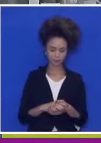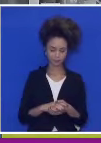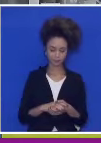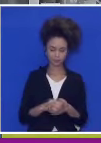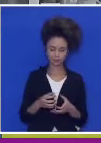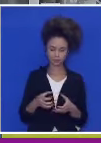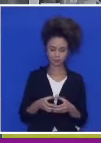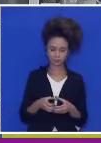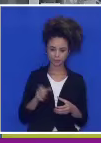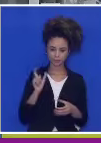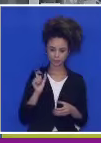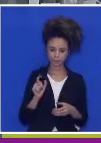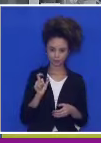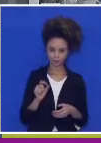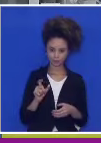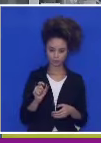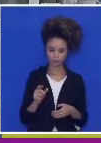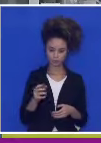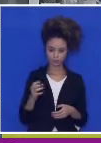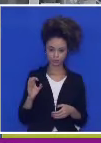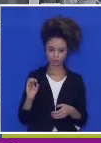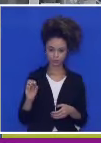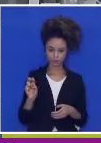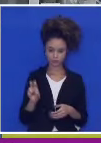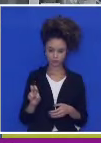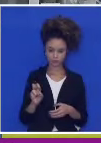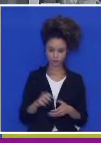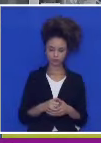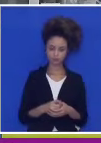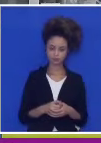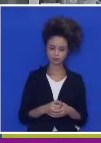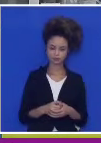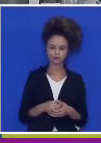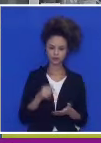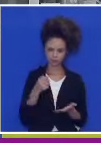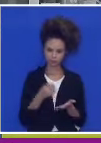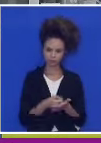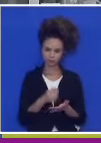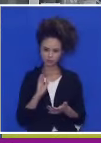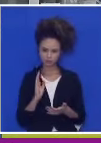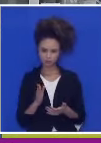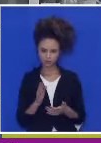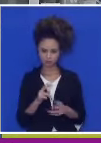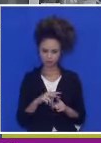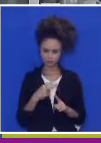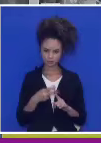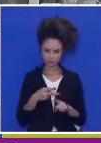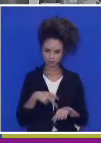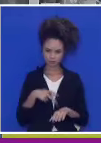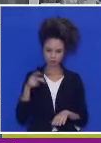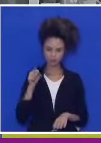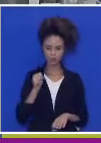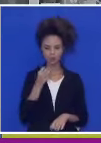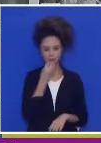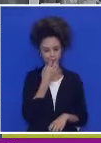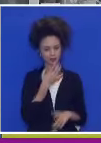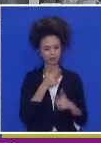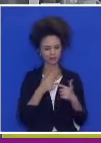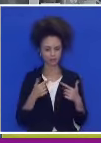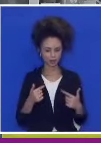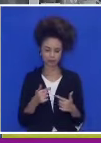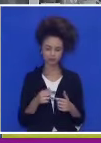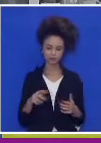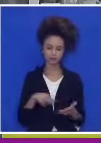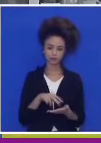azul, 05. Azul, 05. Já fez sua aposta para a dupla de Páscoa? Boa sorte.